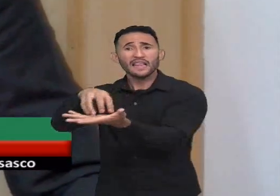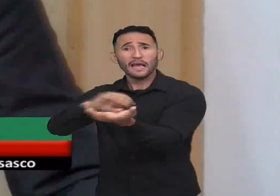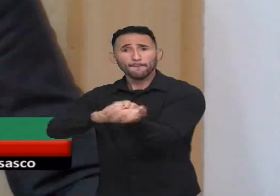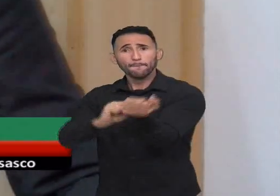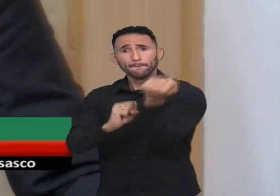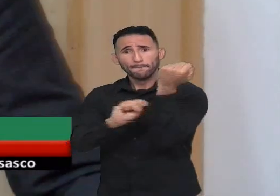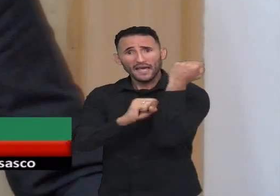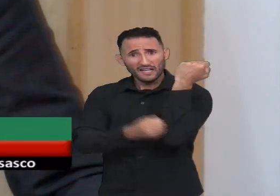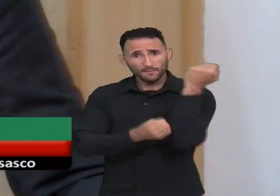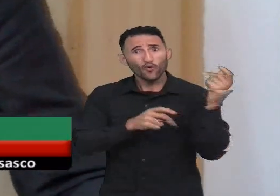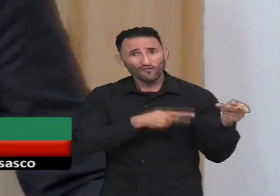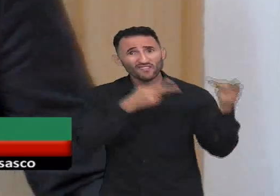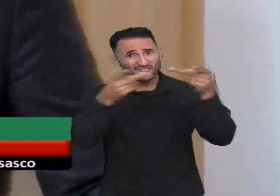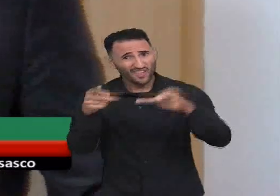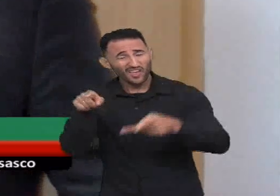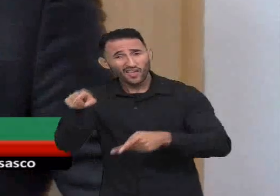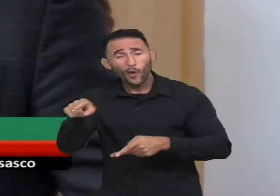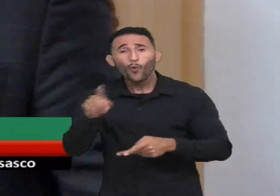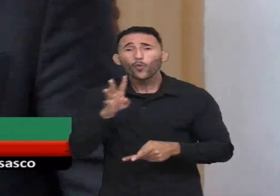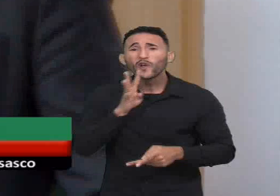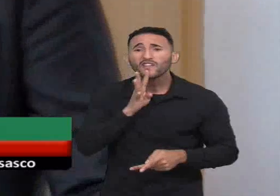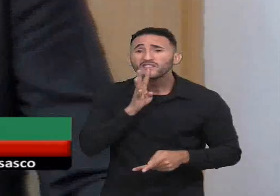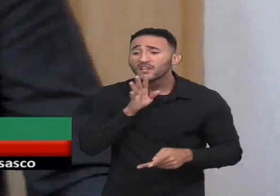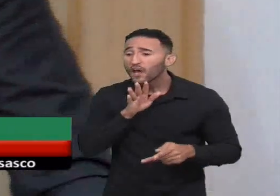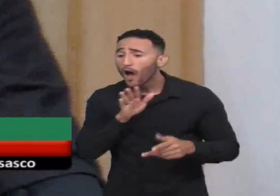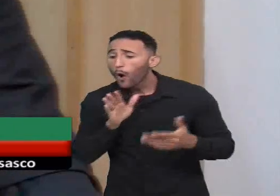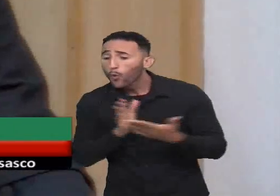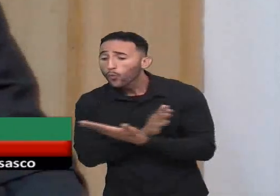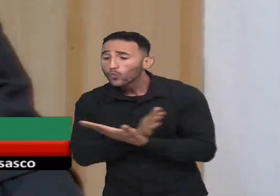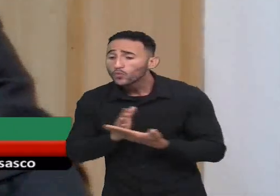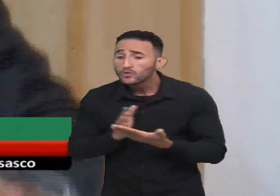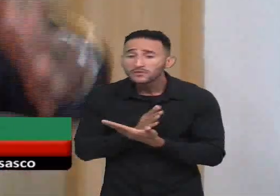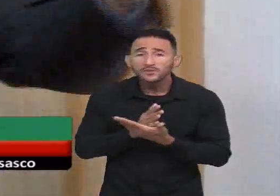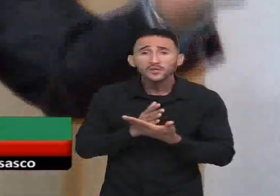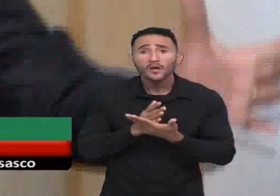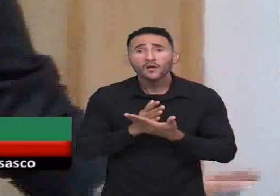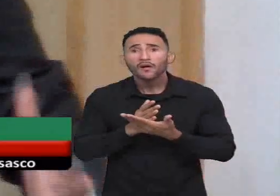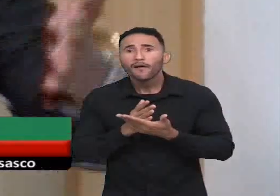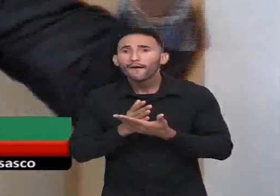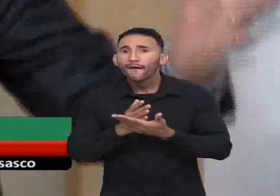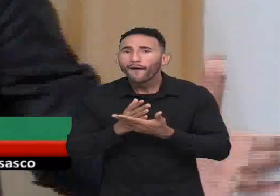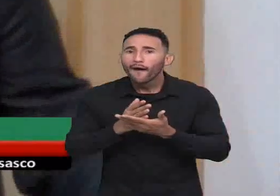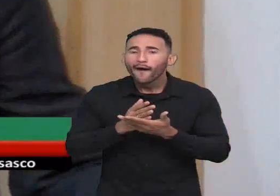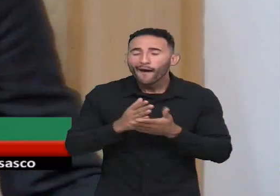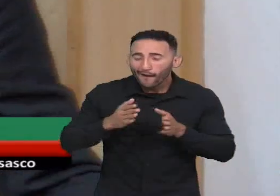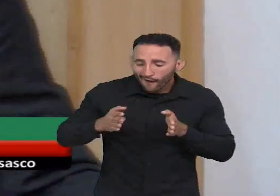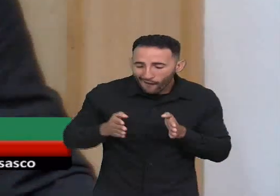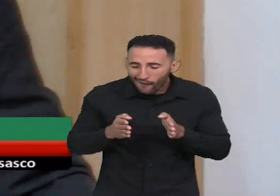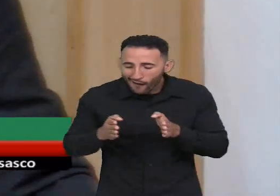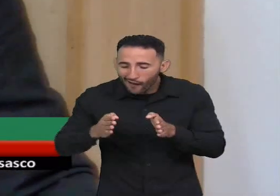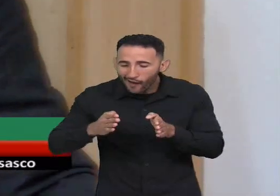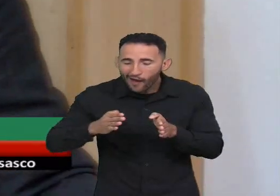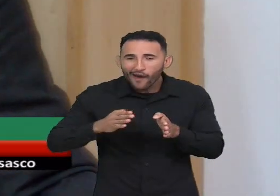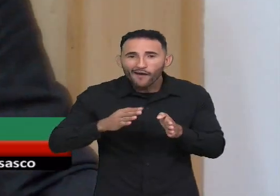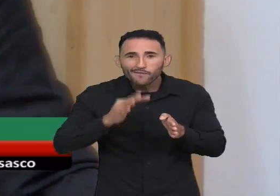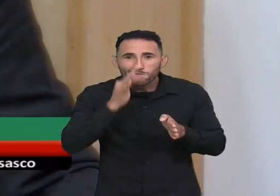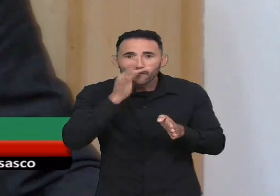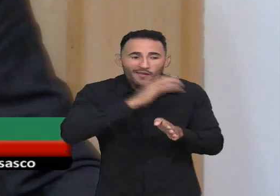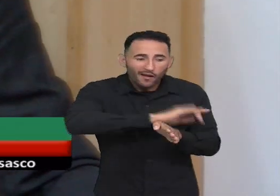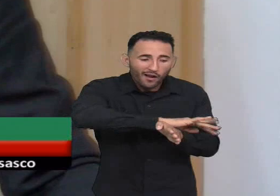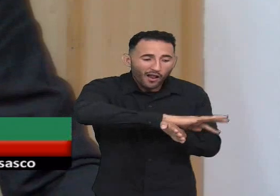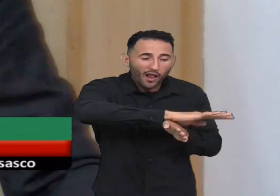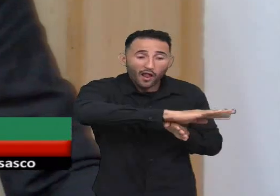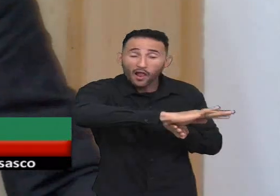conhecer equipamentos que eu não imaginava que tinha aqui no canteiro de obra aqui de Osasco,